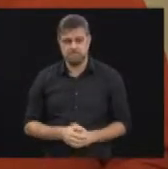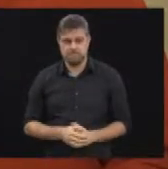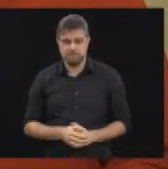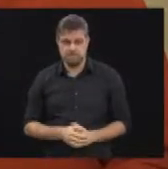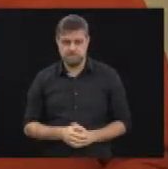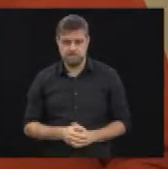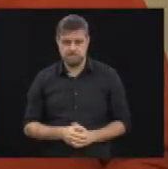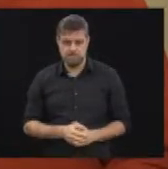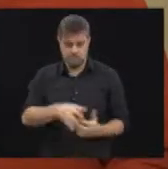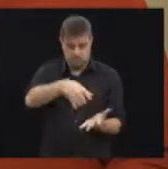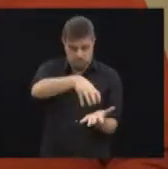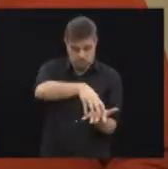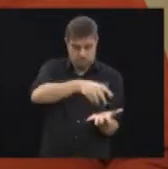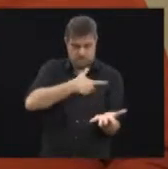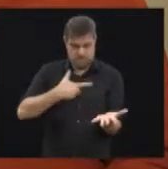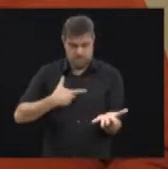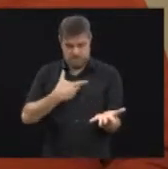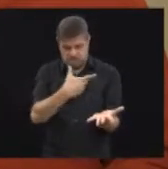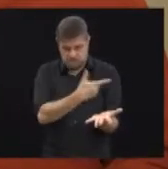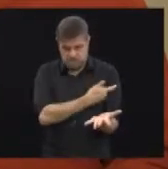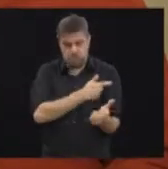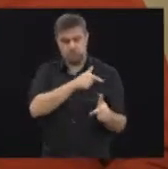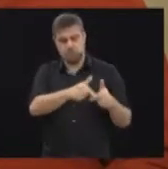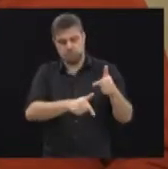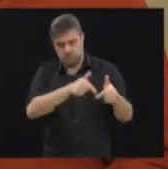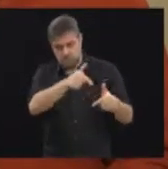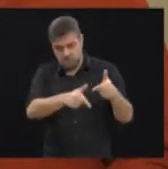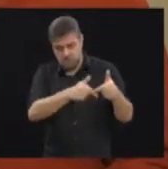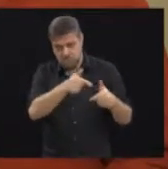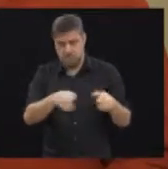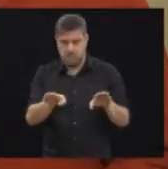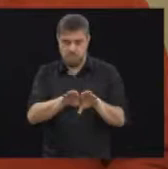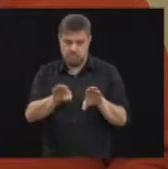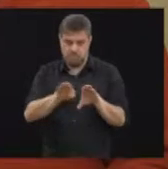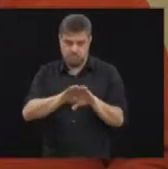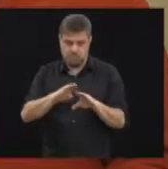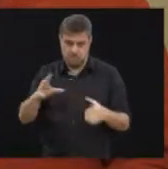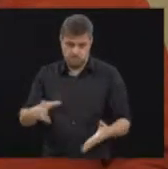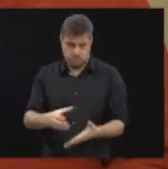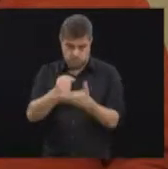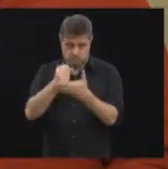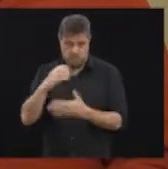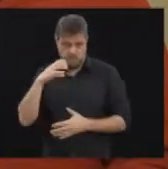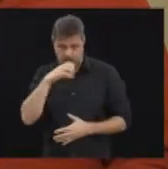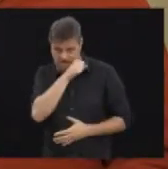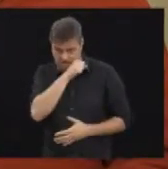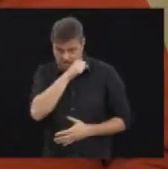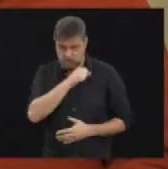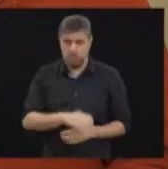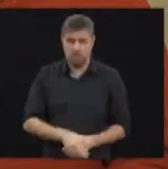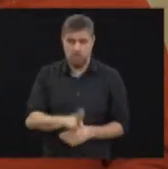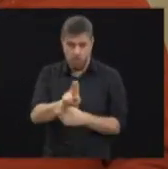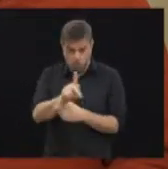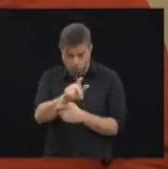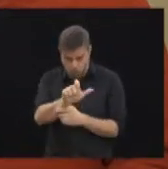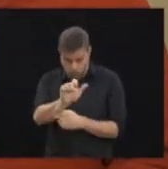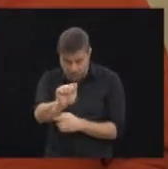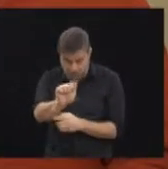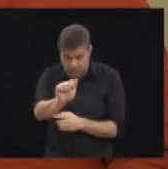em unidades básicas ou unidades de especialidade, né,